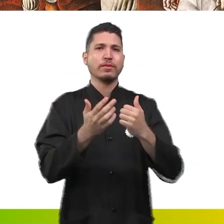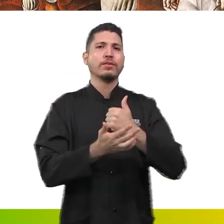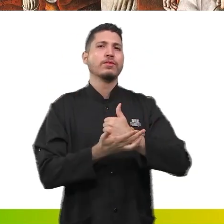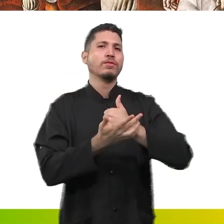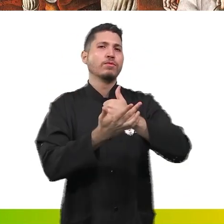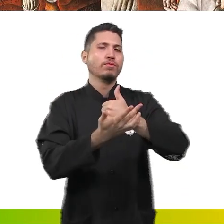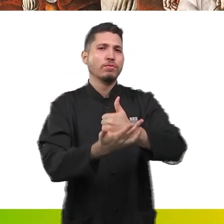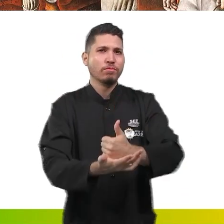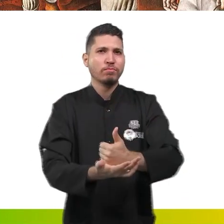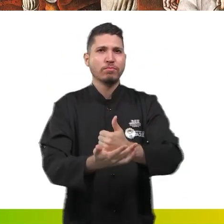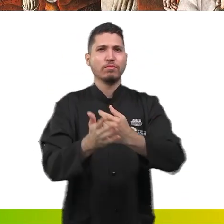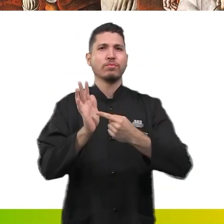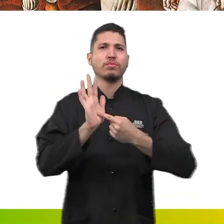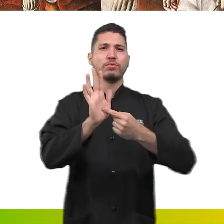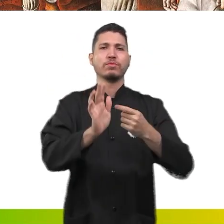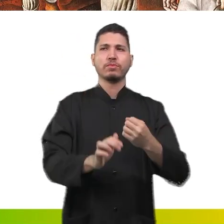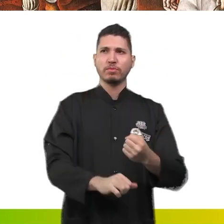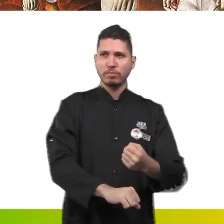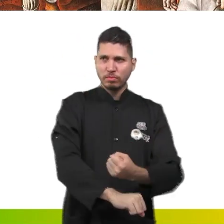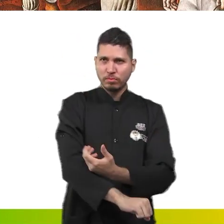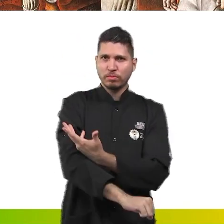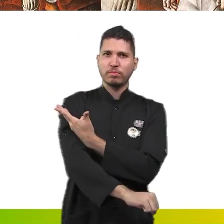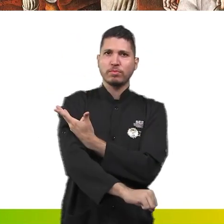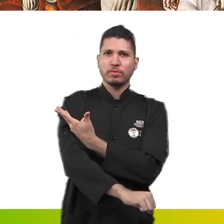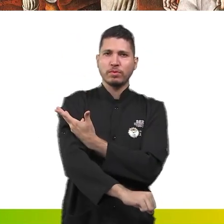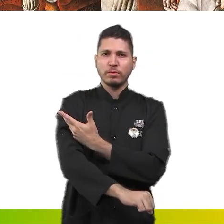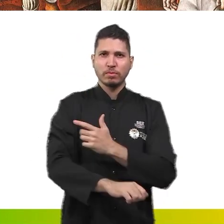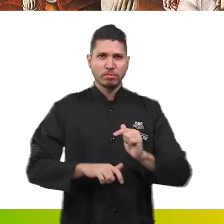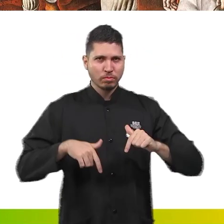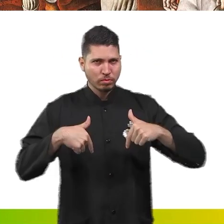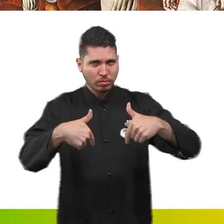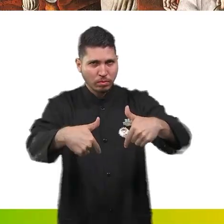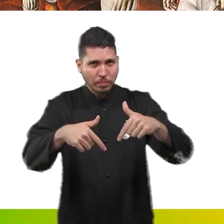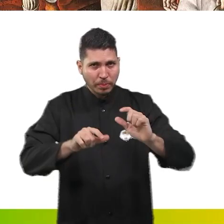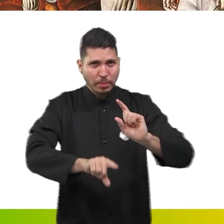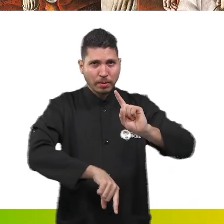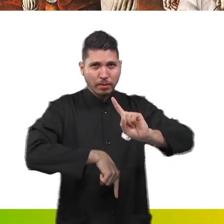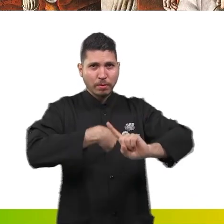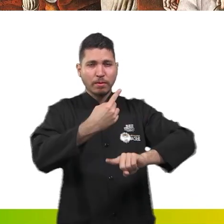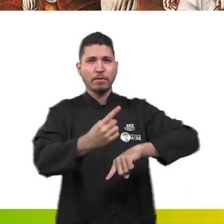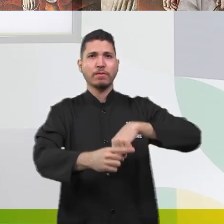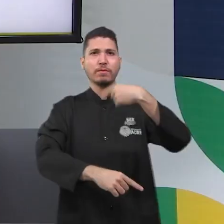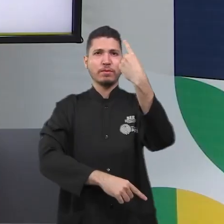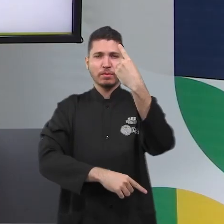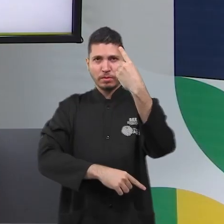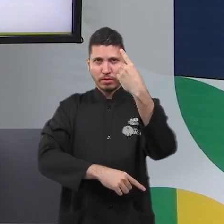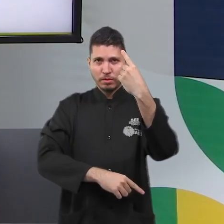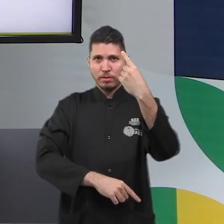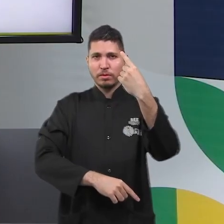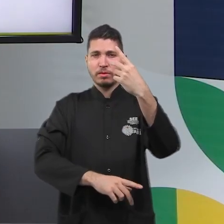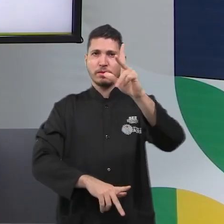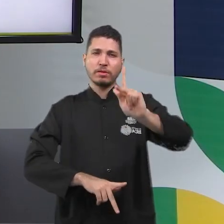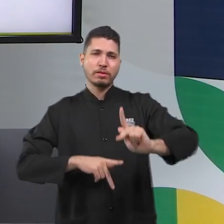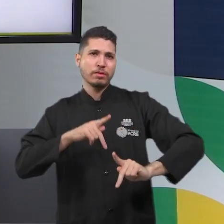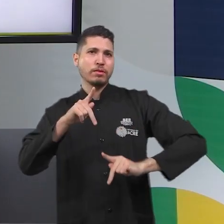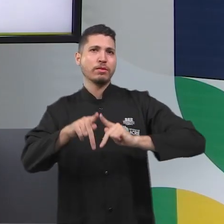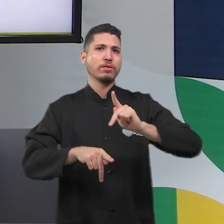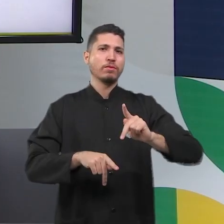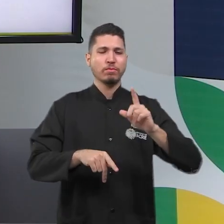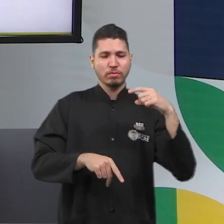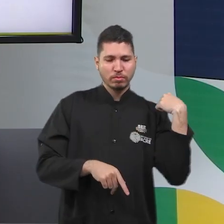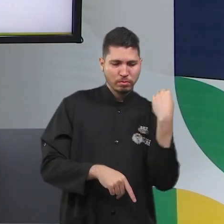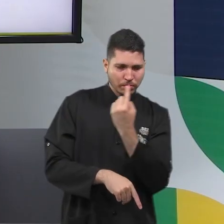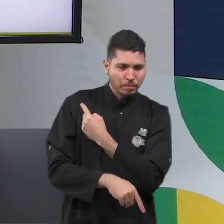emoções, lutas e conquista dos povos. O nosso corpo ele também